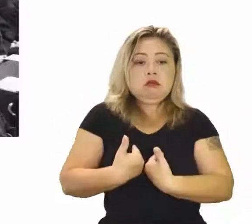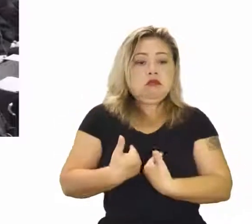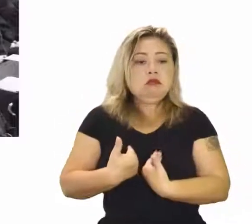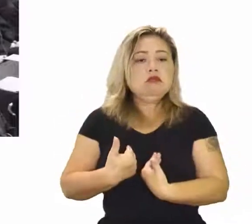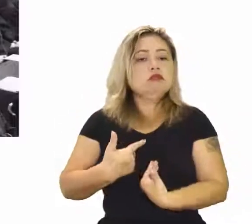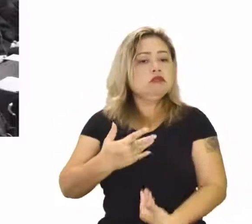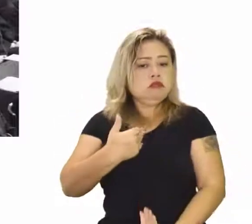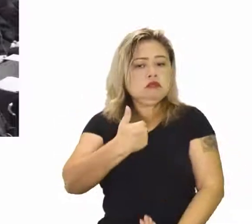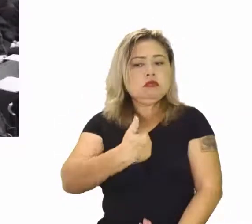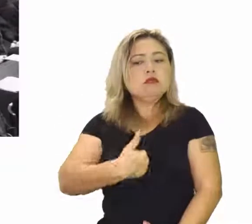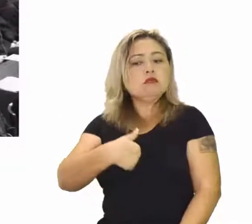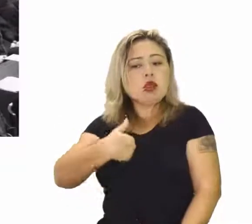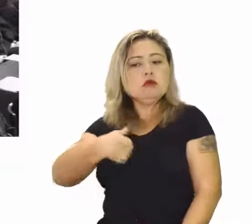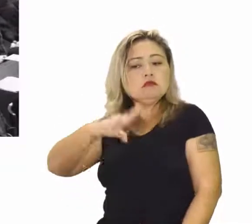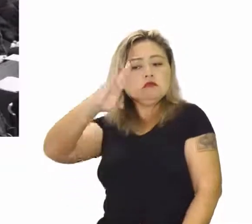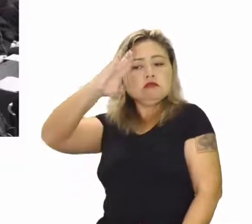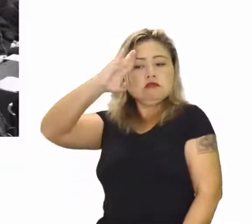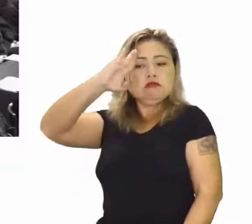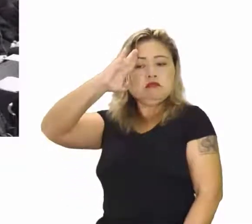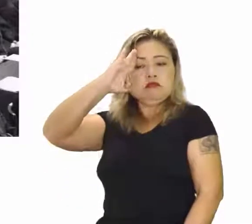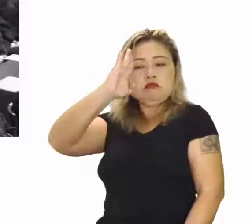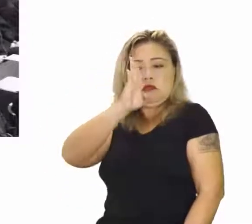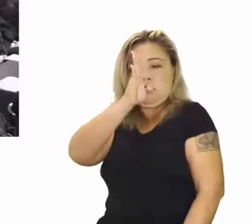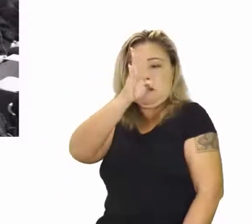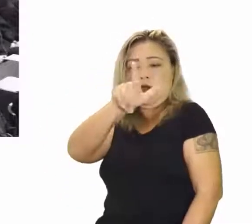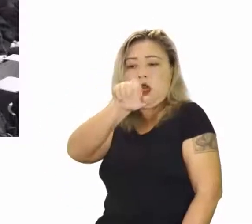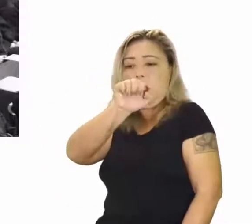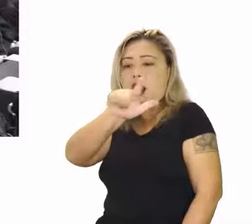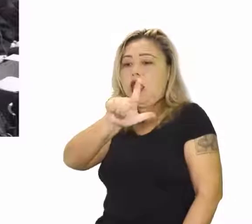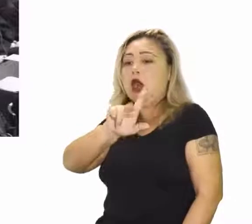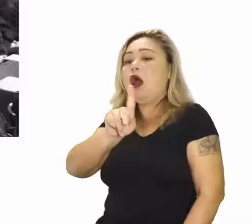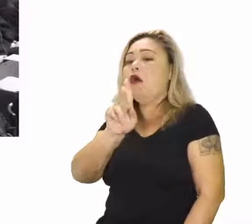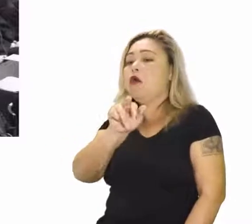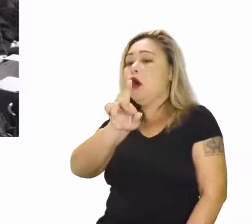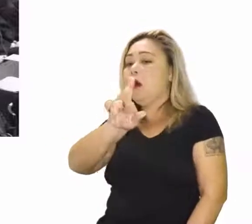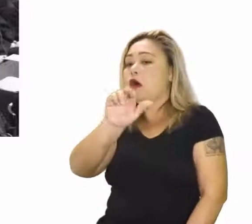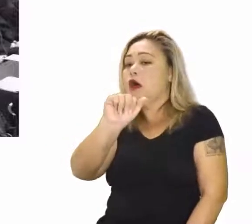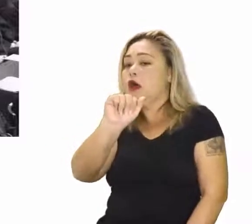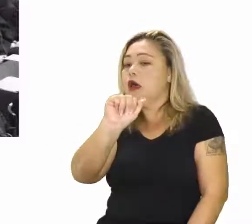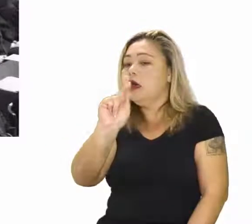mostrar que eles eram soldados leais ainda ao Reich,